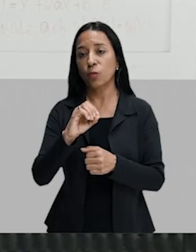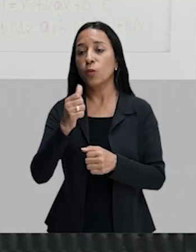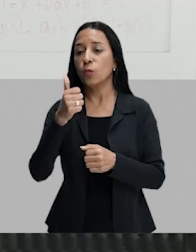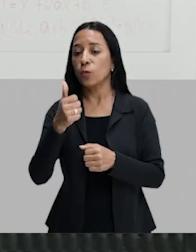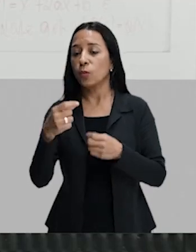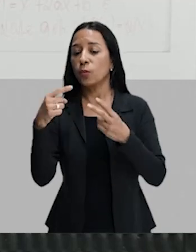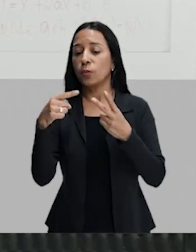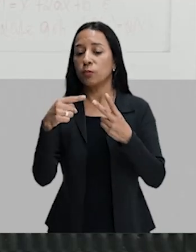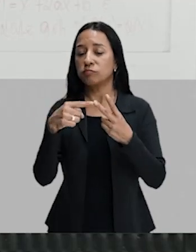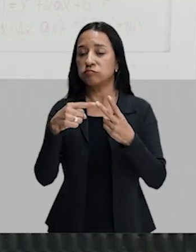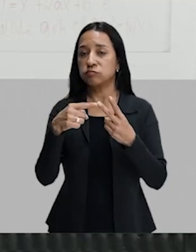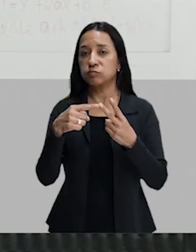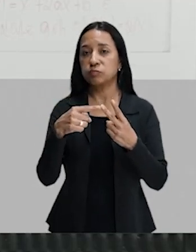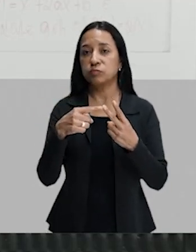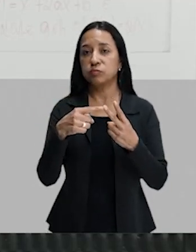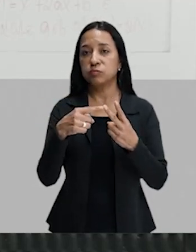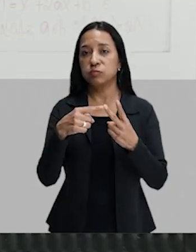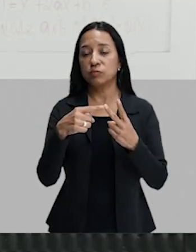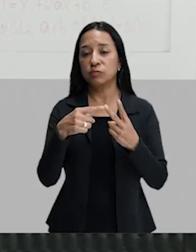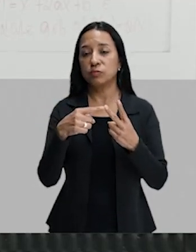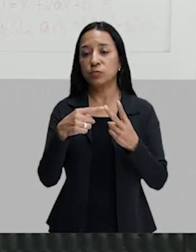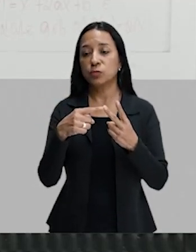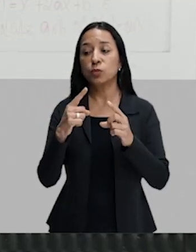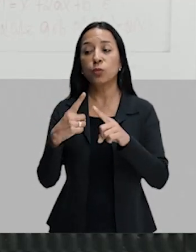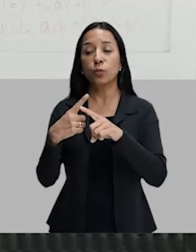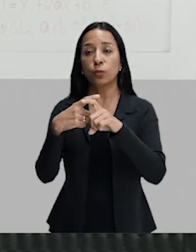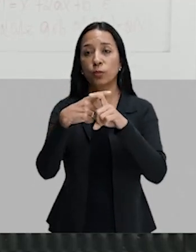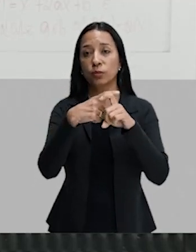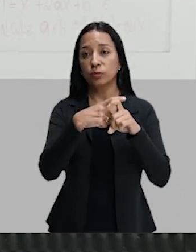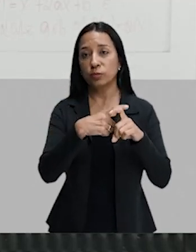raiz. É raiz do polinômio.